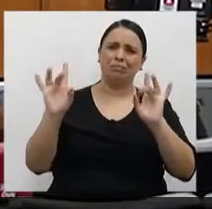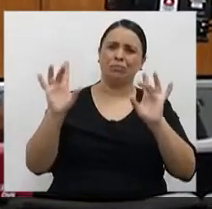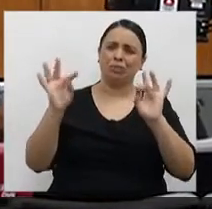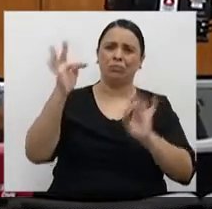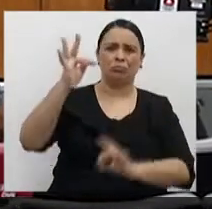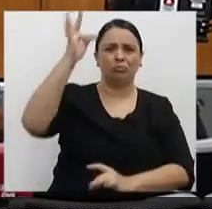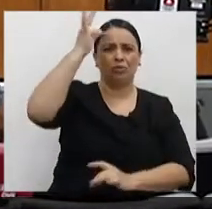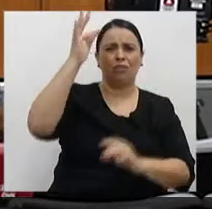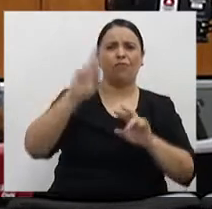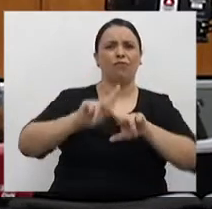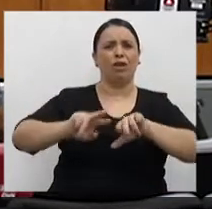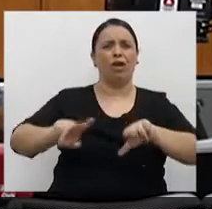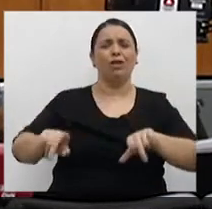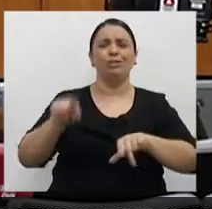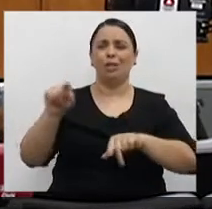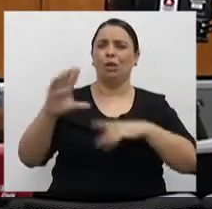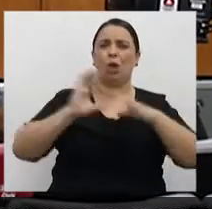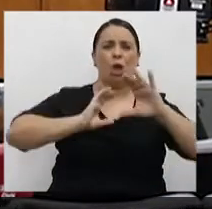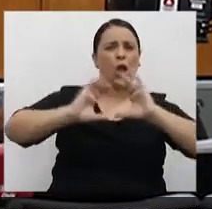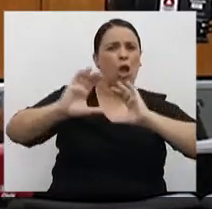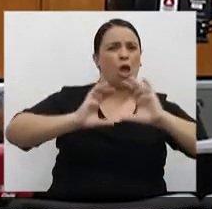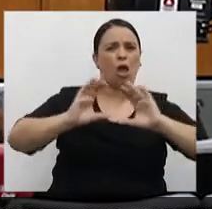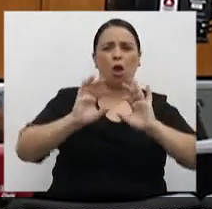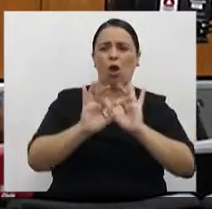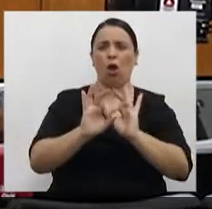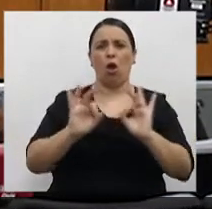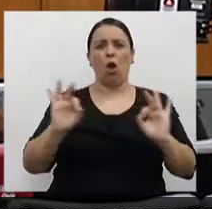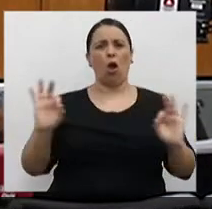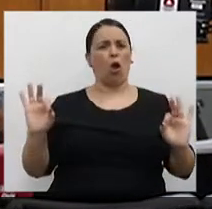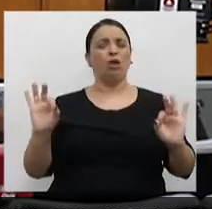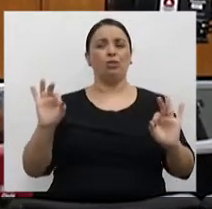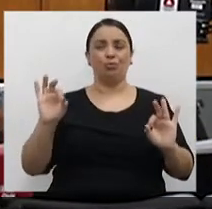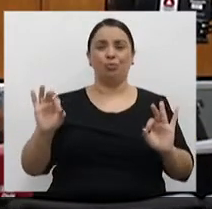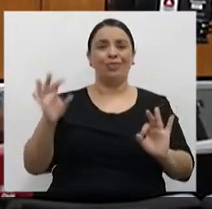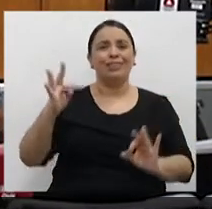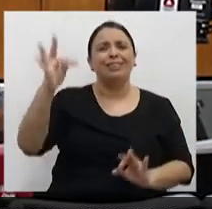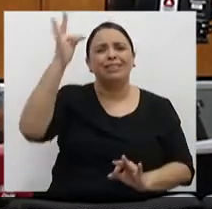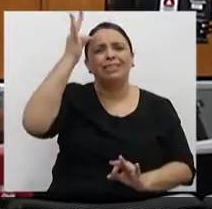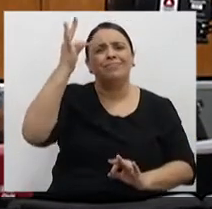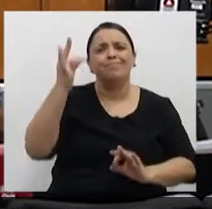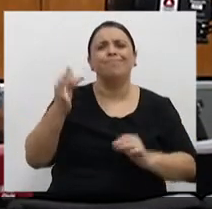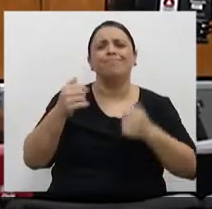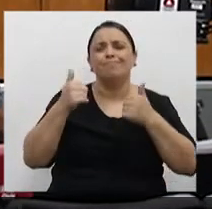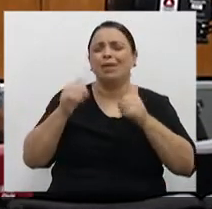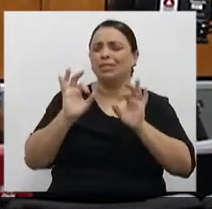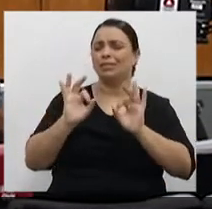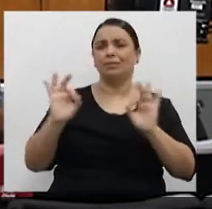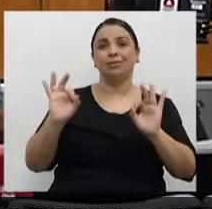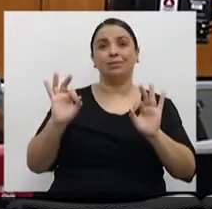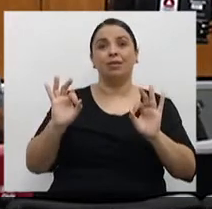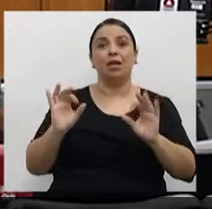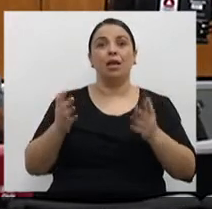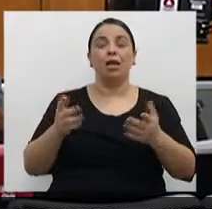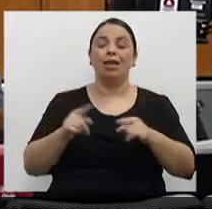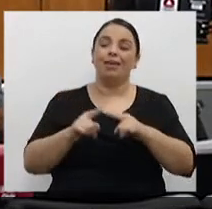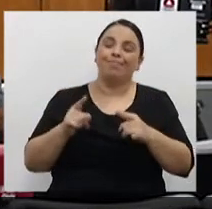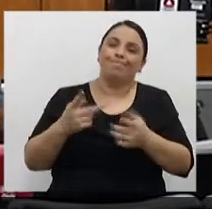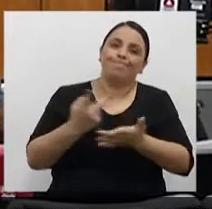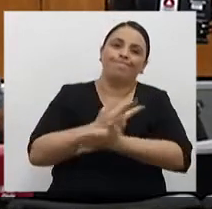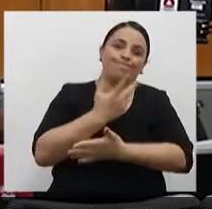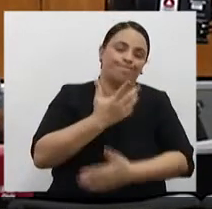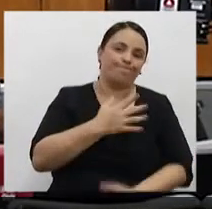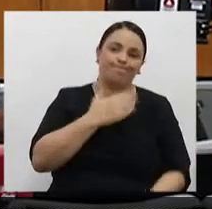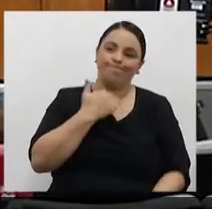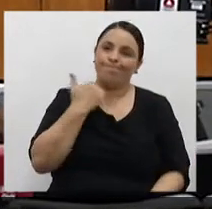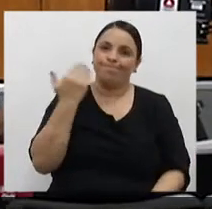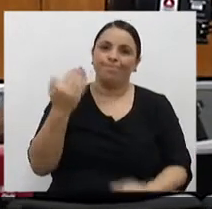na comunicação, uma pessoa realmente de um talento inigualável e que foi ceifada aí a sua vida, porque ele